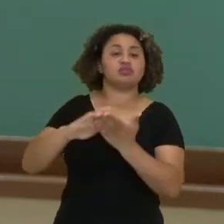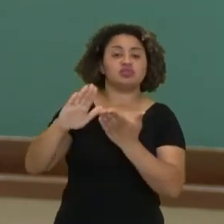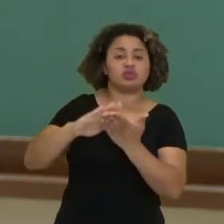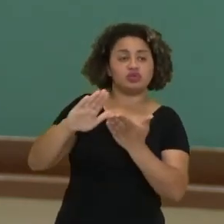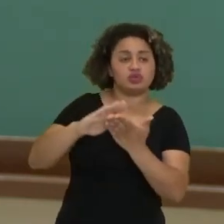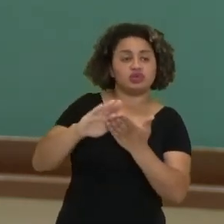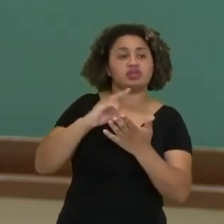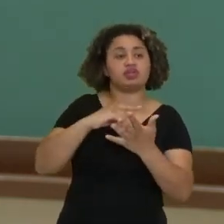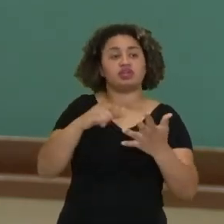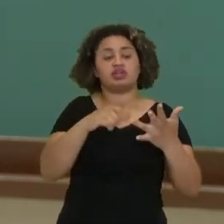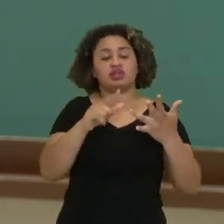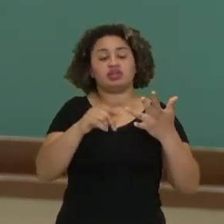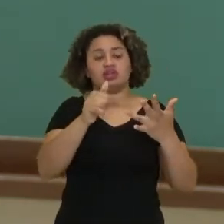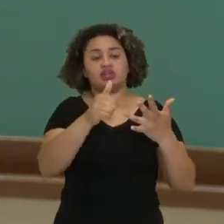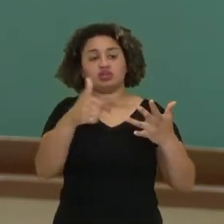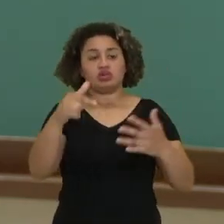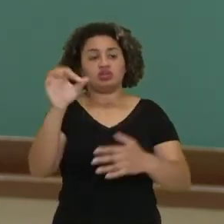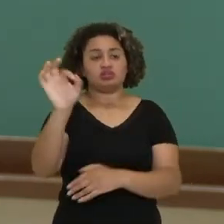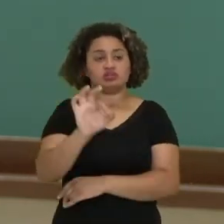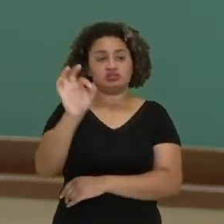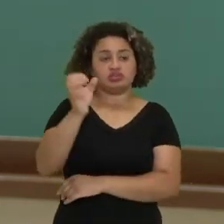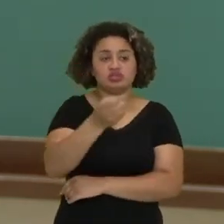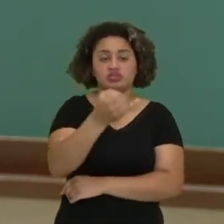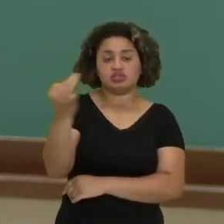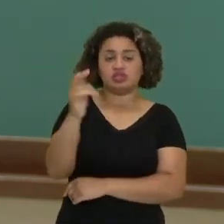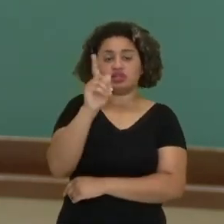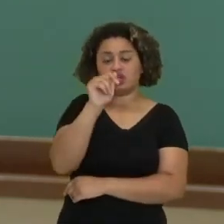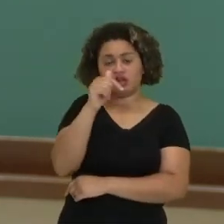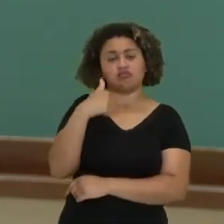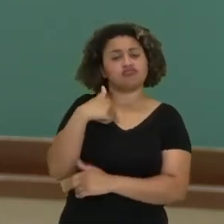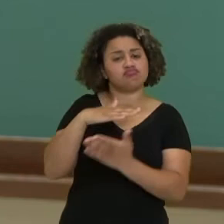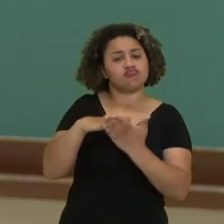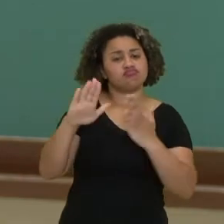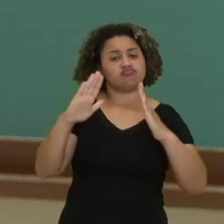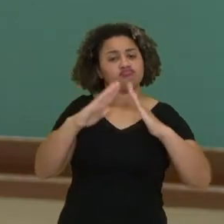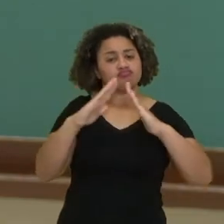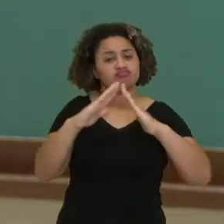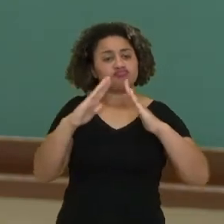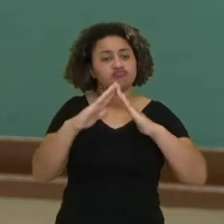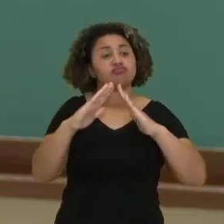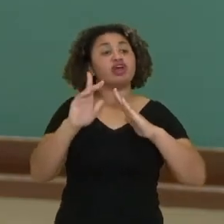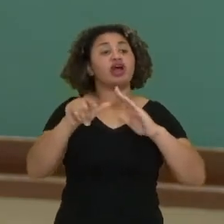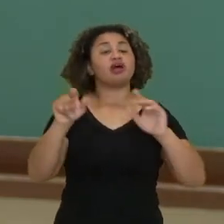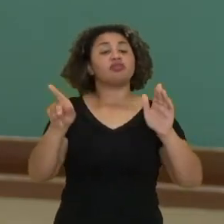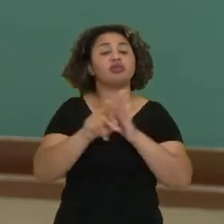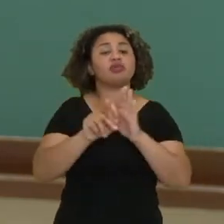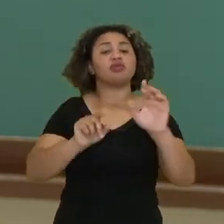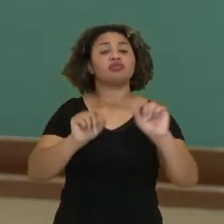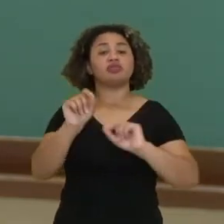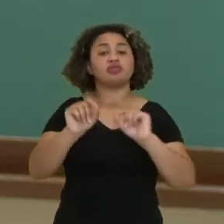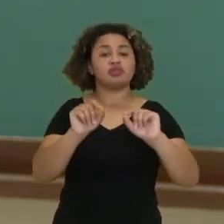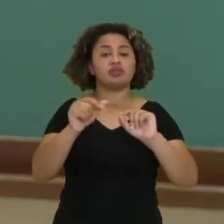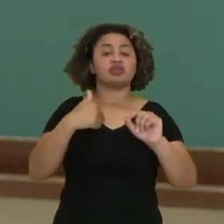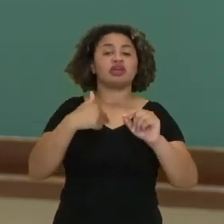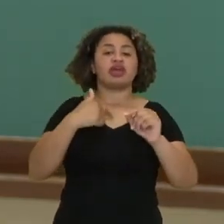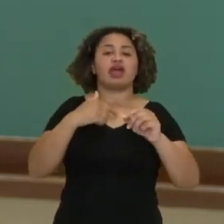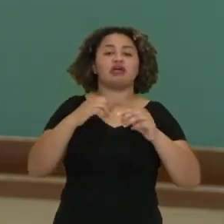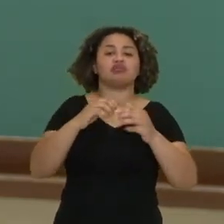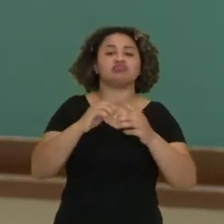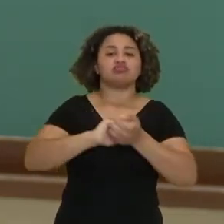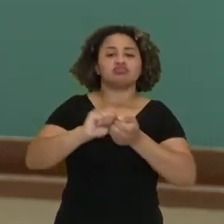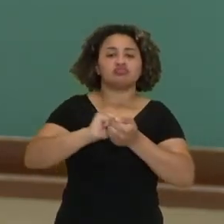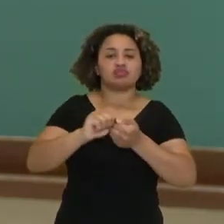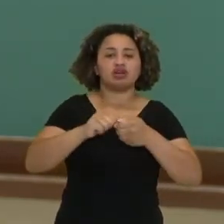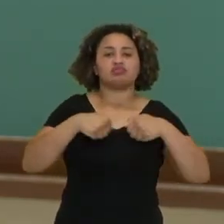e 12% da quantidade de água que a gente gasta em casa tem a ver com a lavagem de roupas.